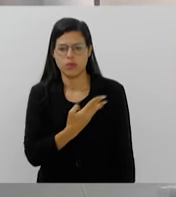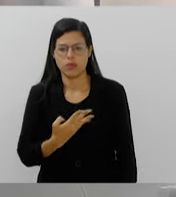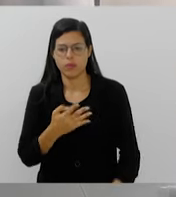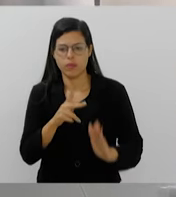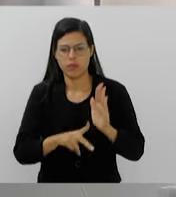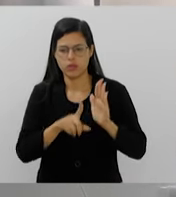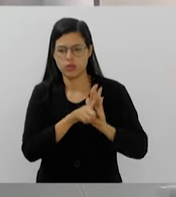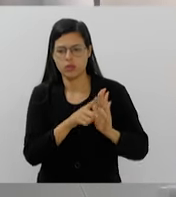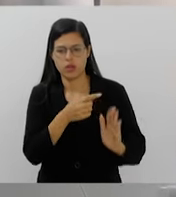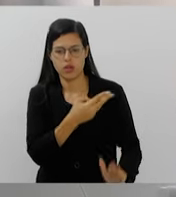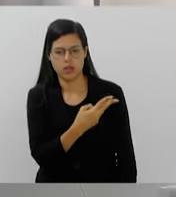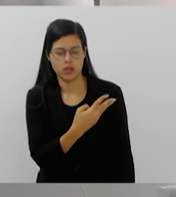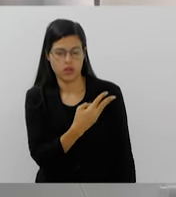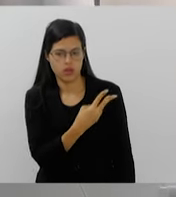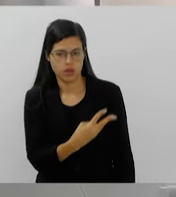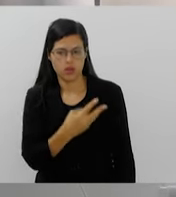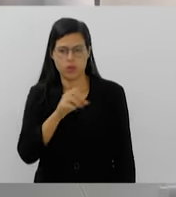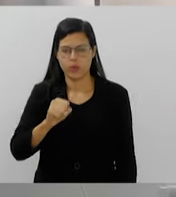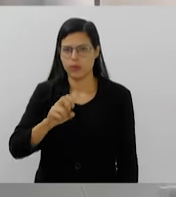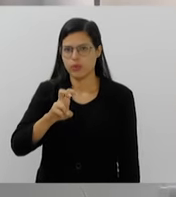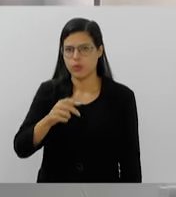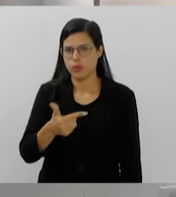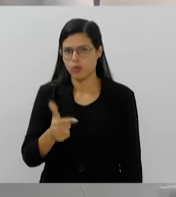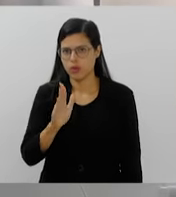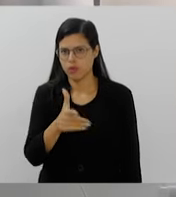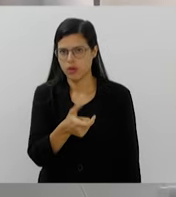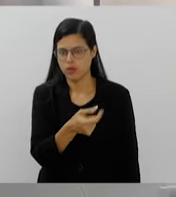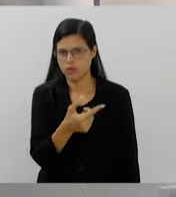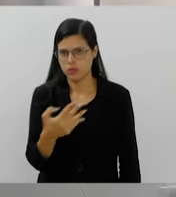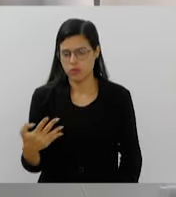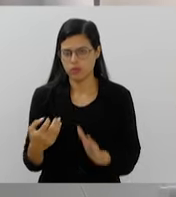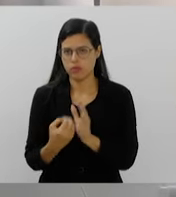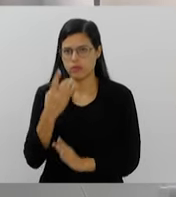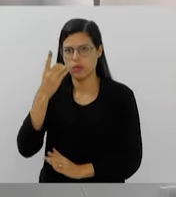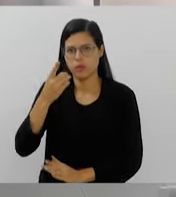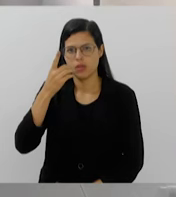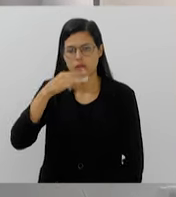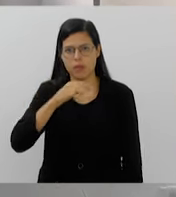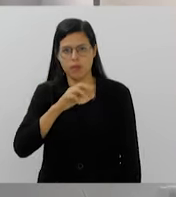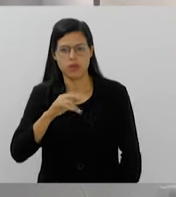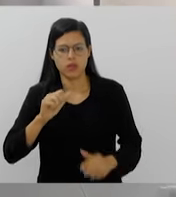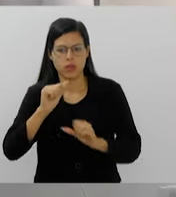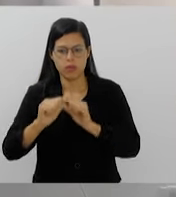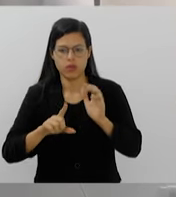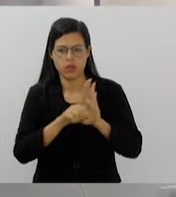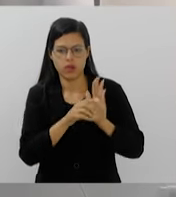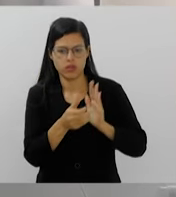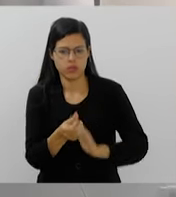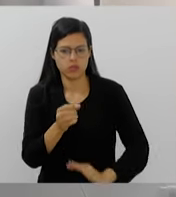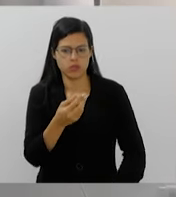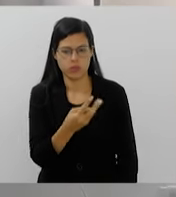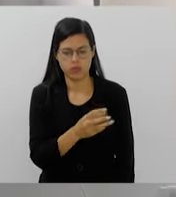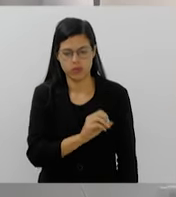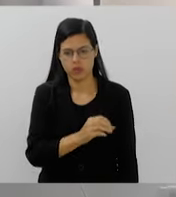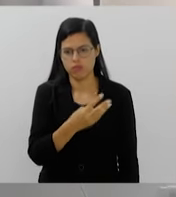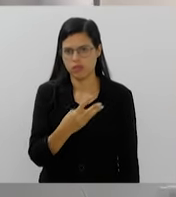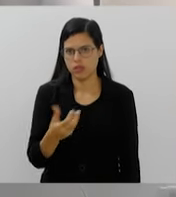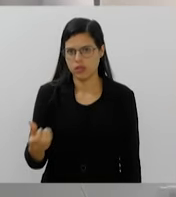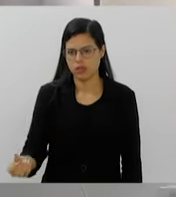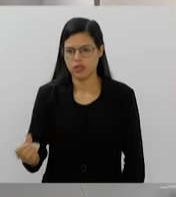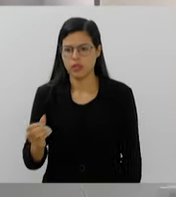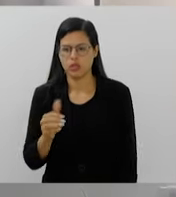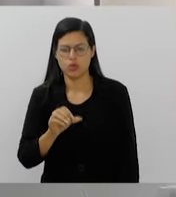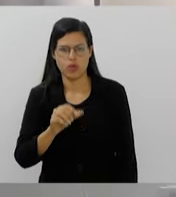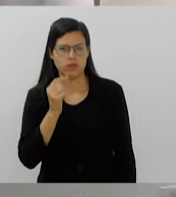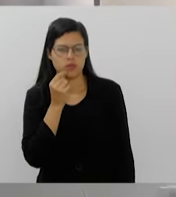projeto de lei 3852 de 24. De autoria da deputada Marina, do MST, que altera a lei 6.036, de 9 de setembro de 2011, denominando